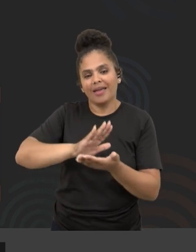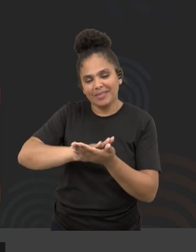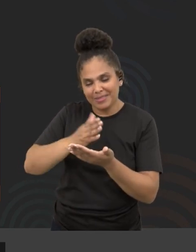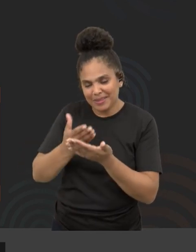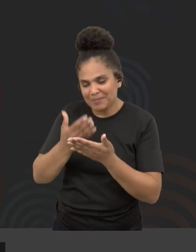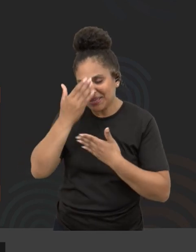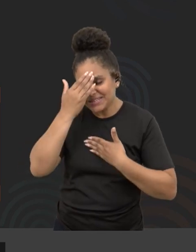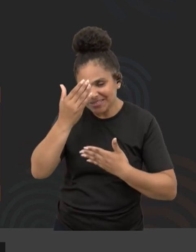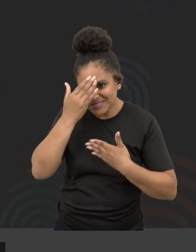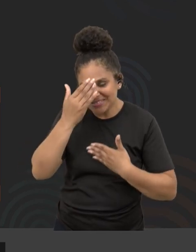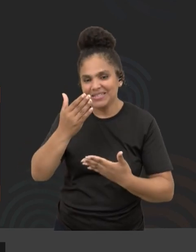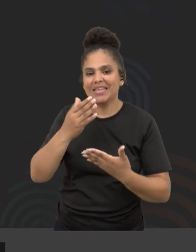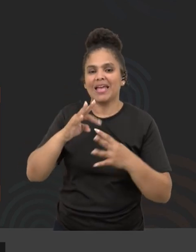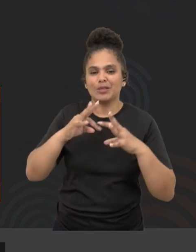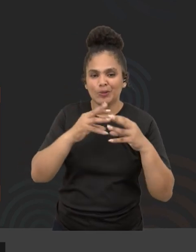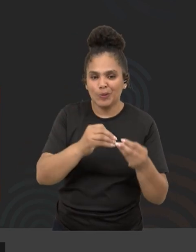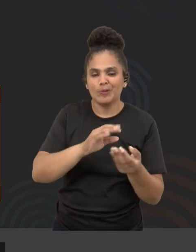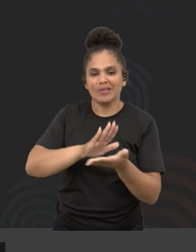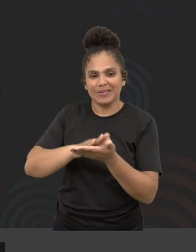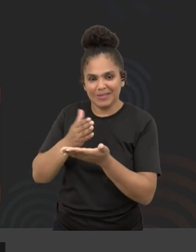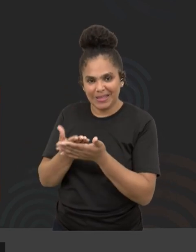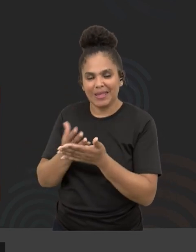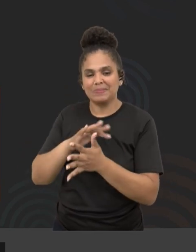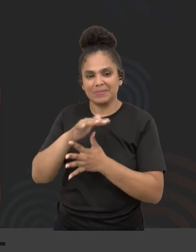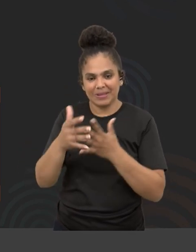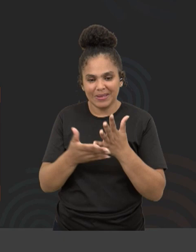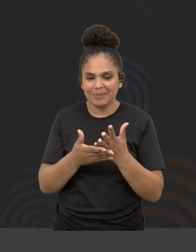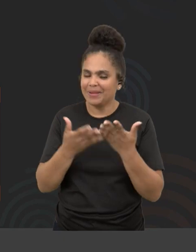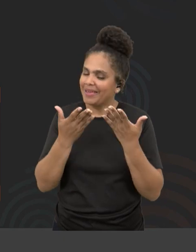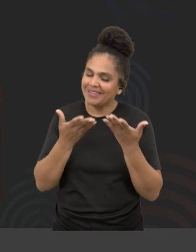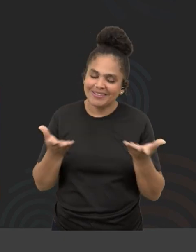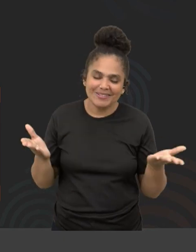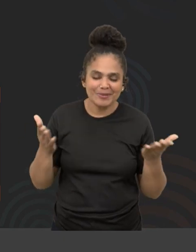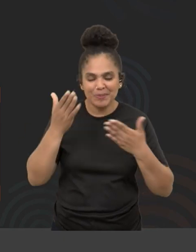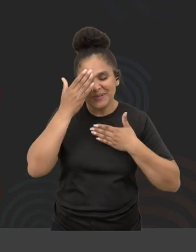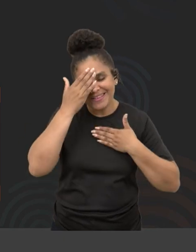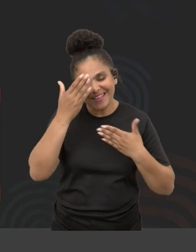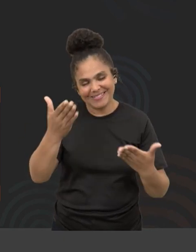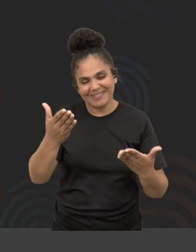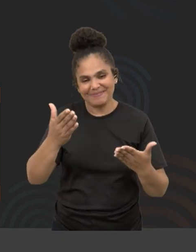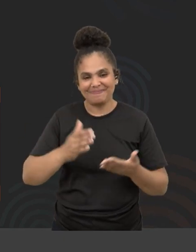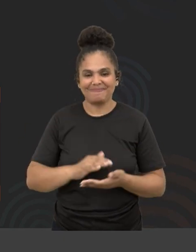intérprete de Libras. E é isso, gente. Muito obrigado.